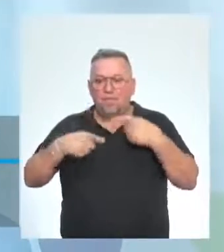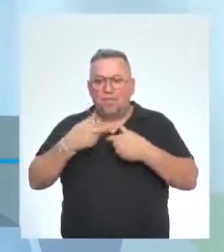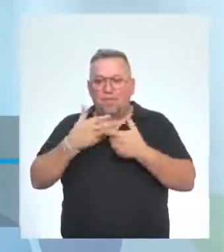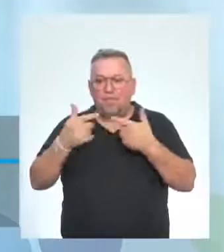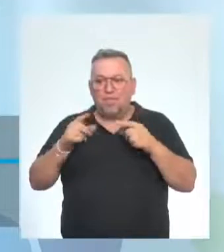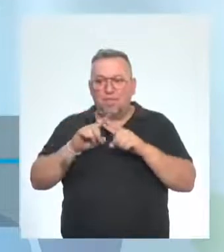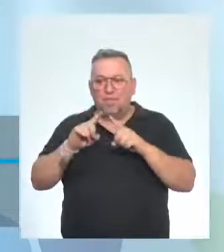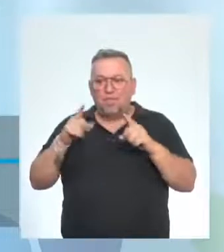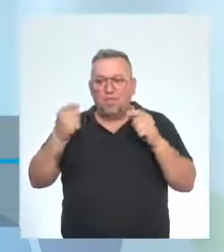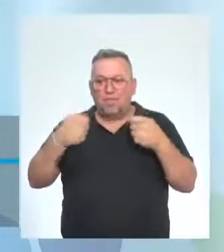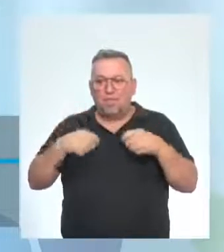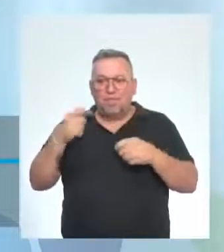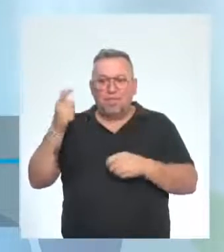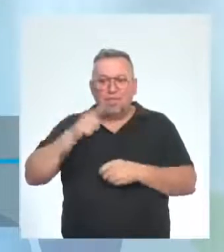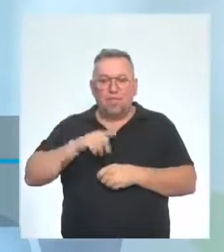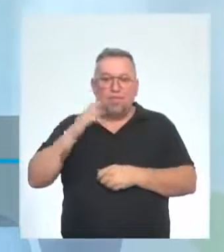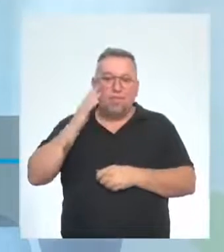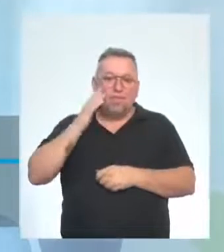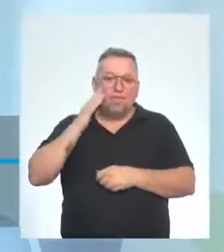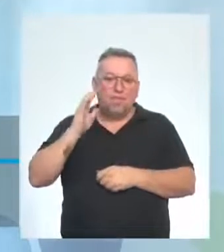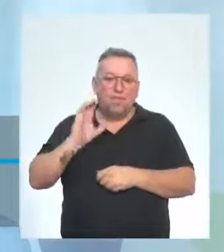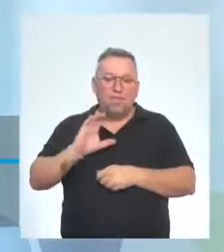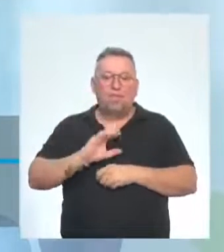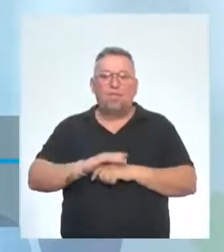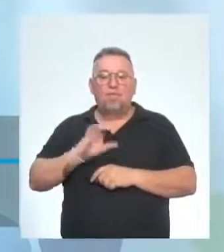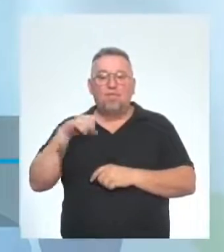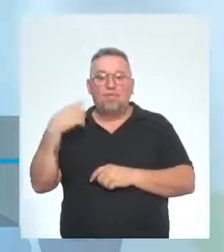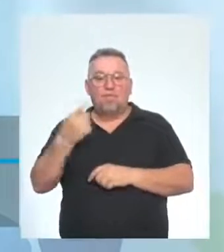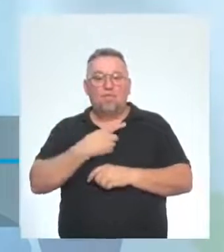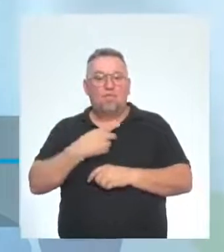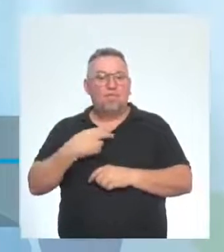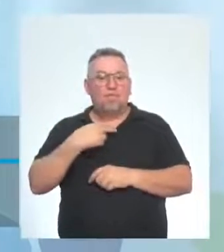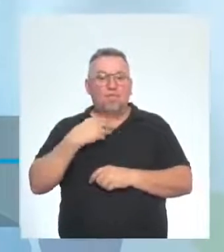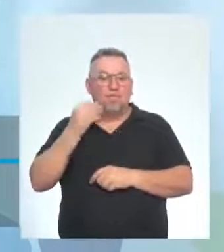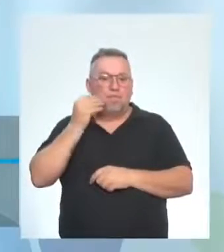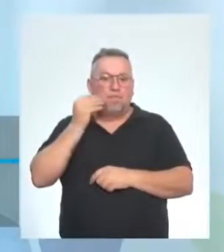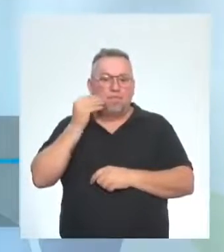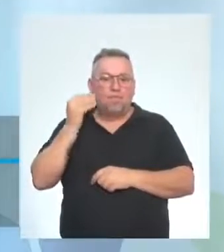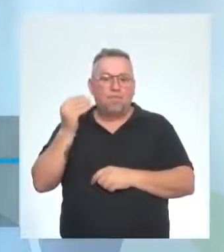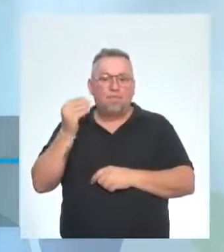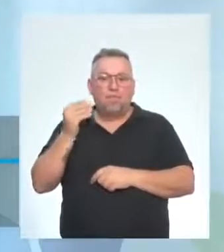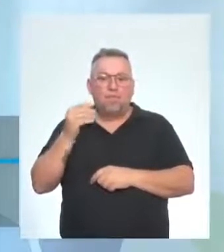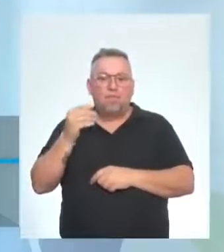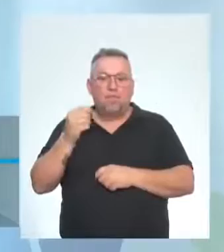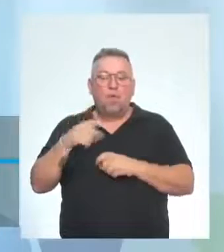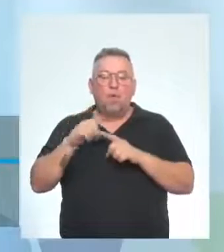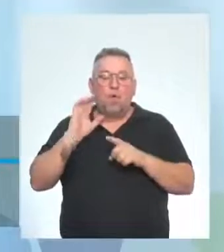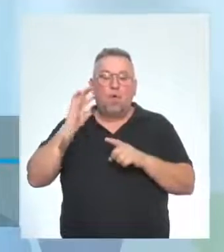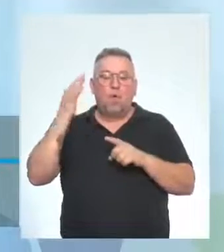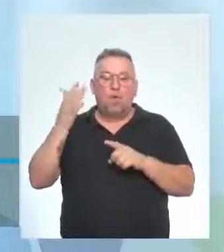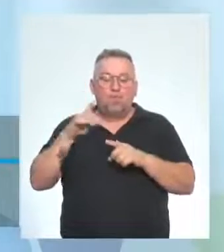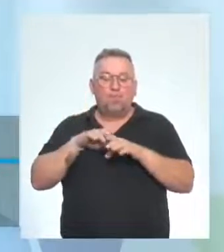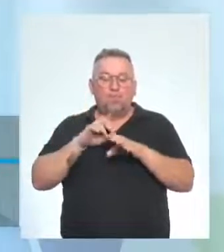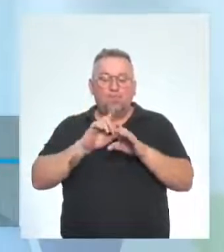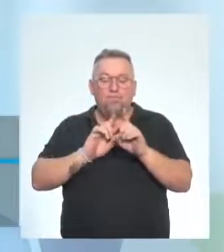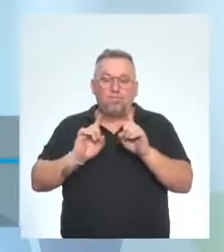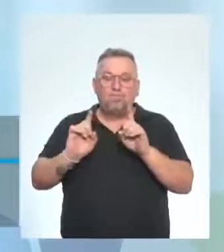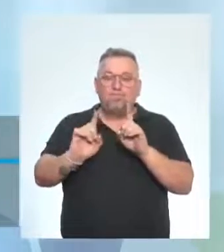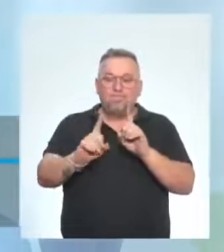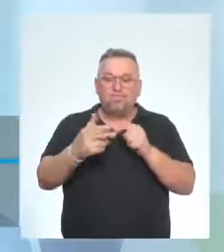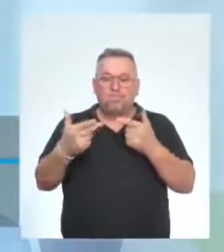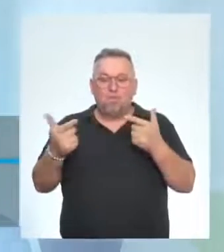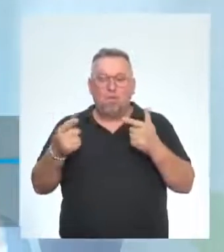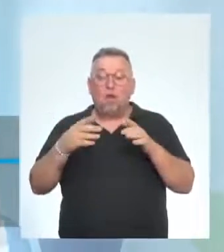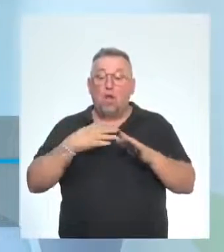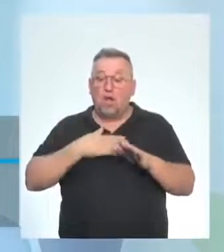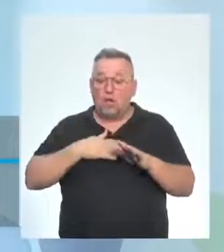mas a gente precisa entender isso, né? Que a gente não pode tentar colocar o carro na frente dos bois, né? Seguir o curso natural. Poxa,